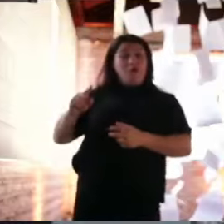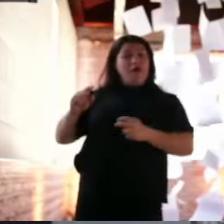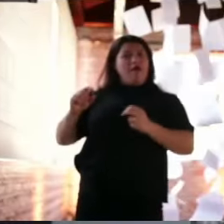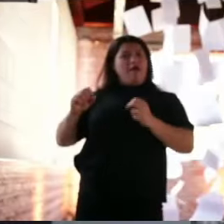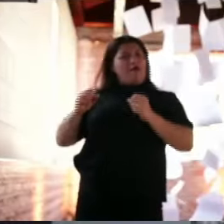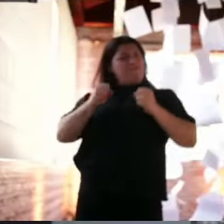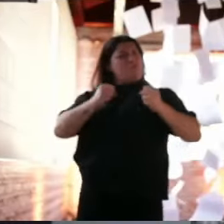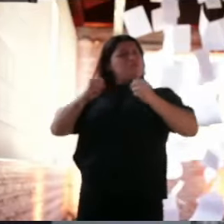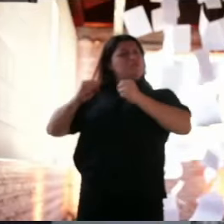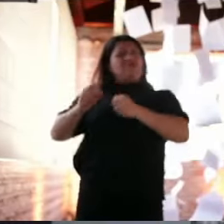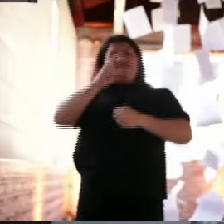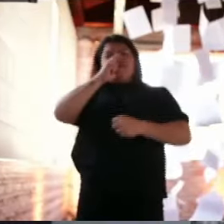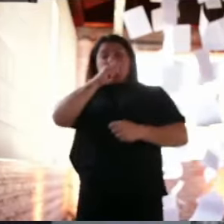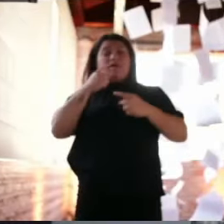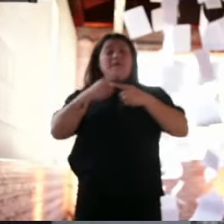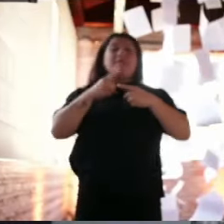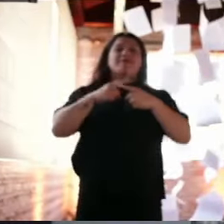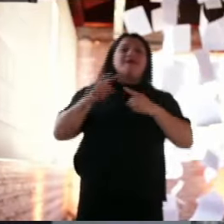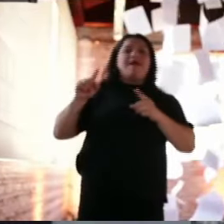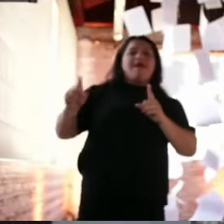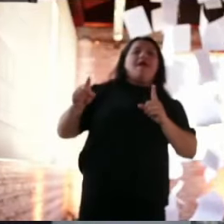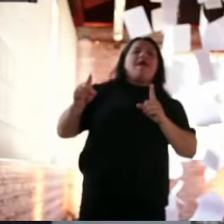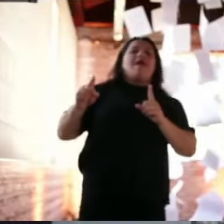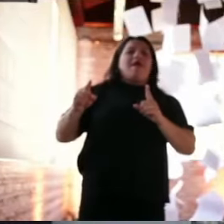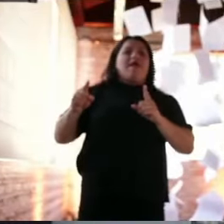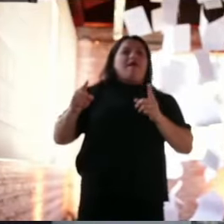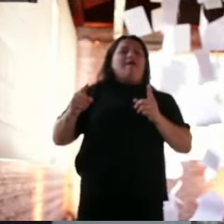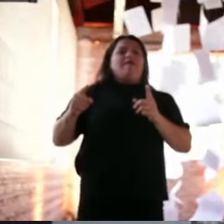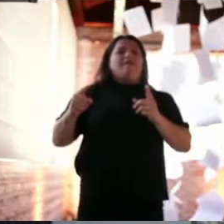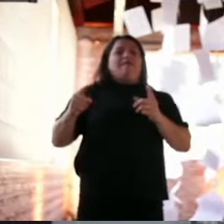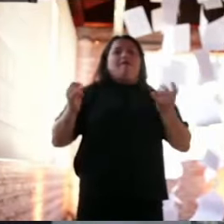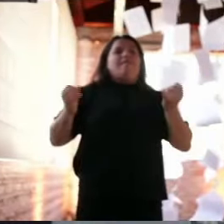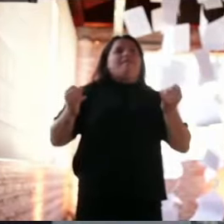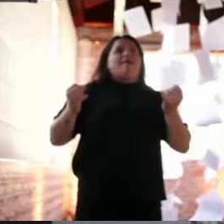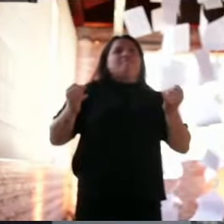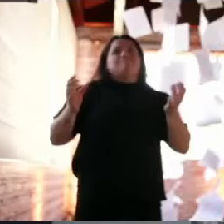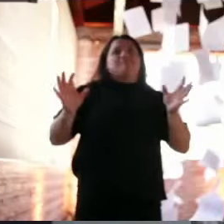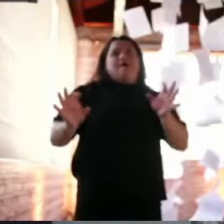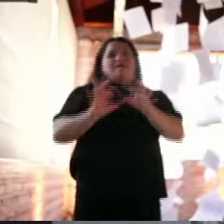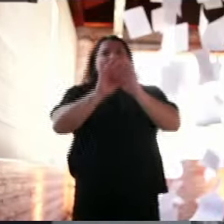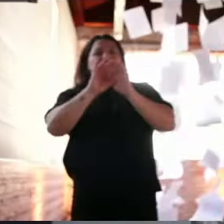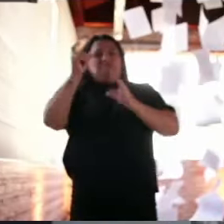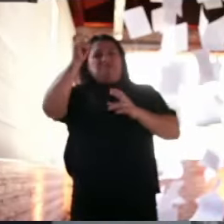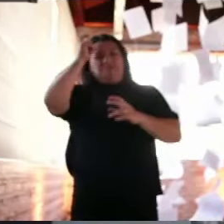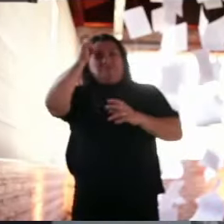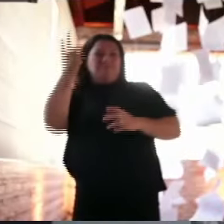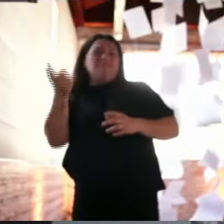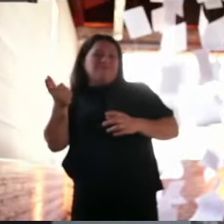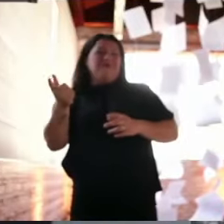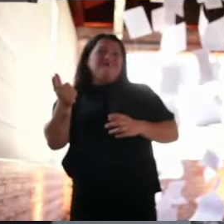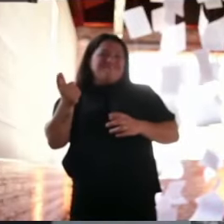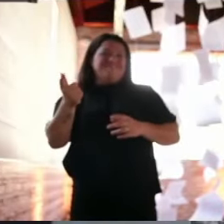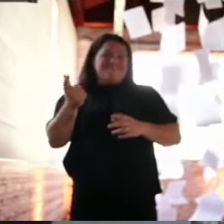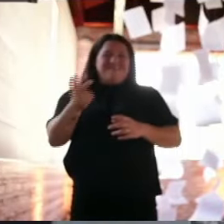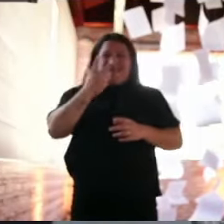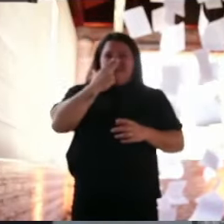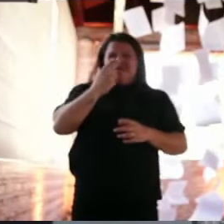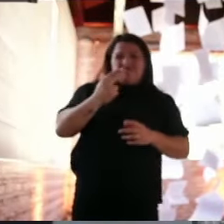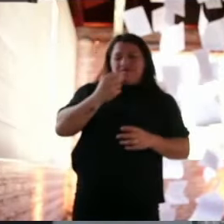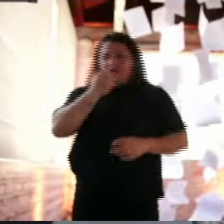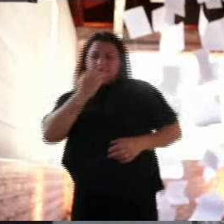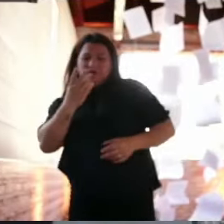esse sujeito que por alguma razão fez um pacto com demônio aí trocou né perdeu no atacado que achou que tava ganhando